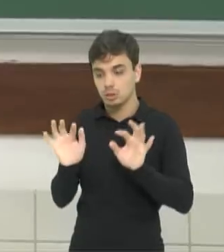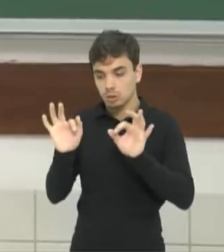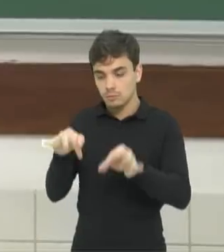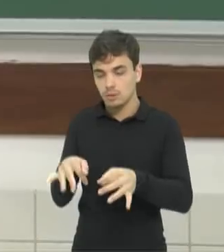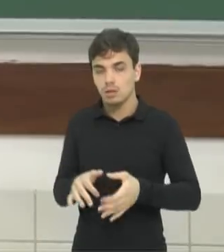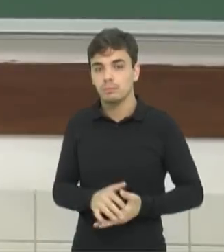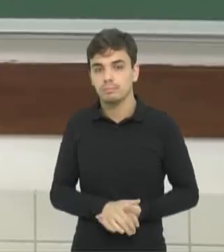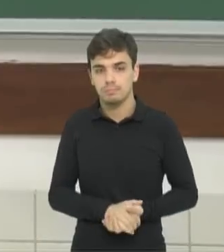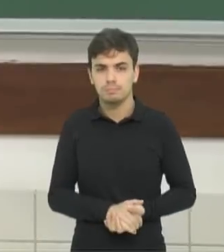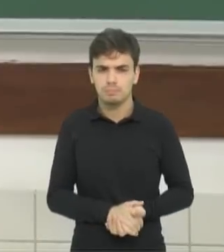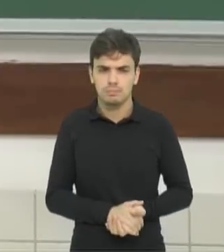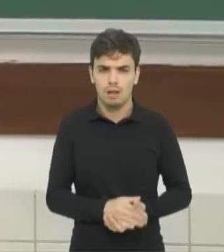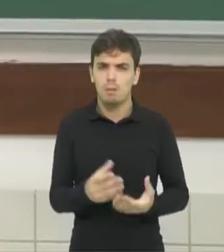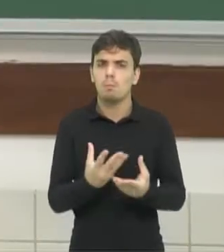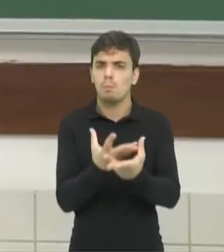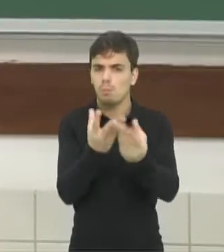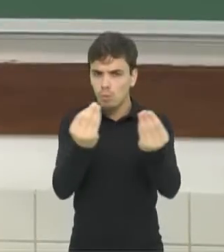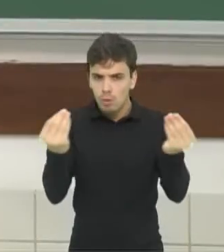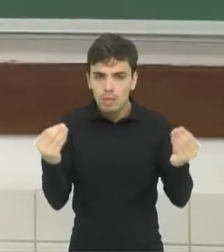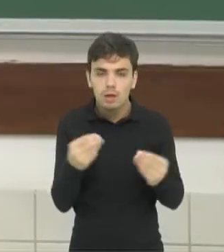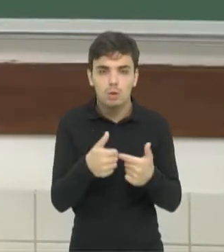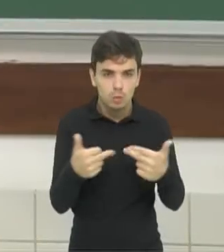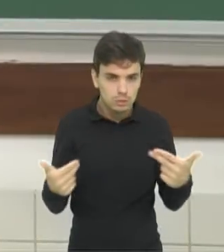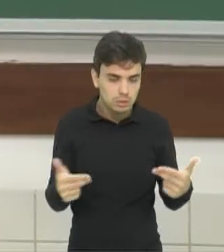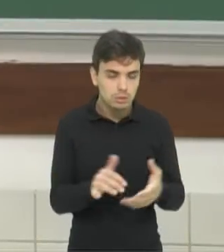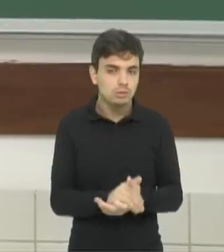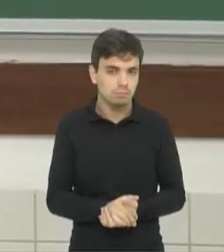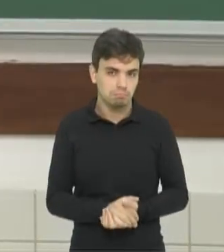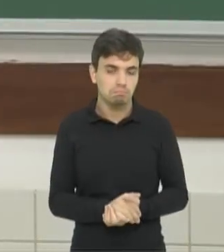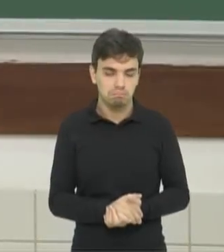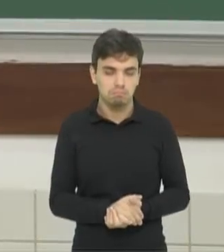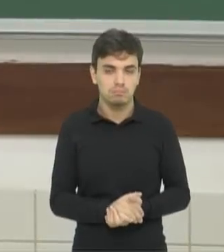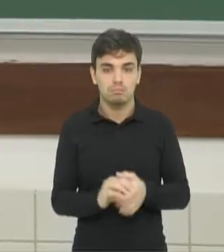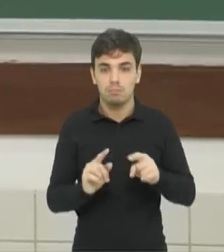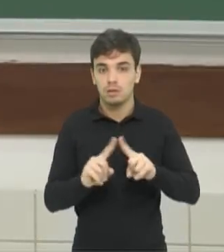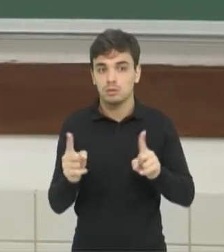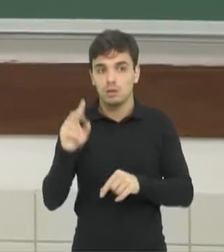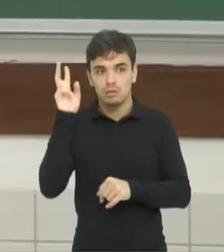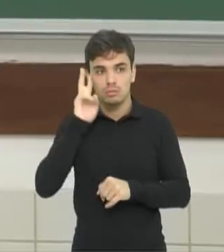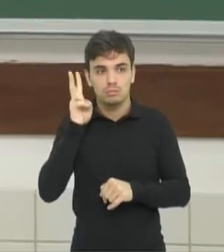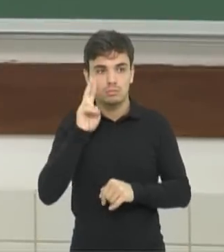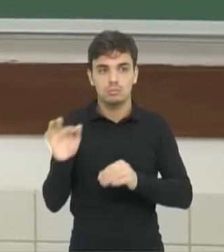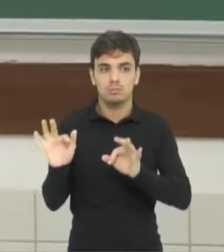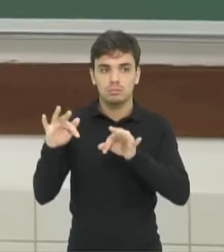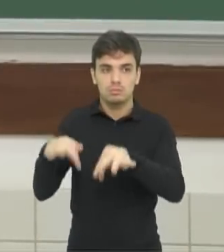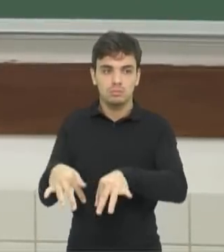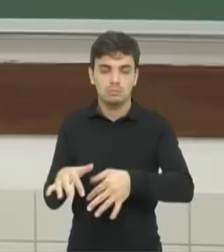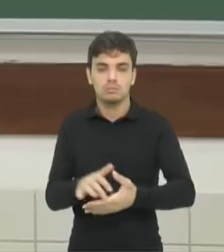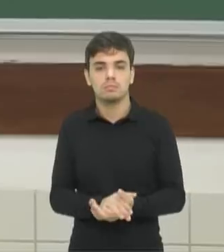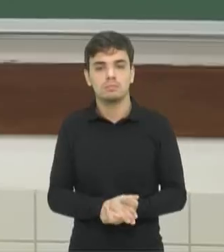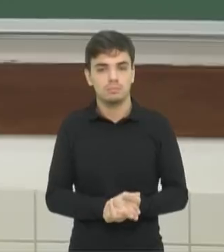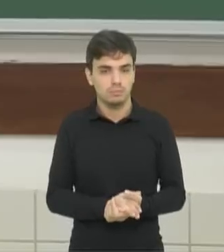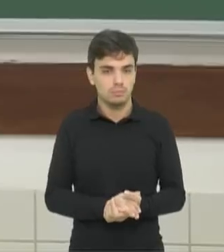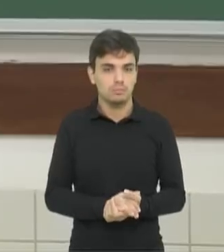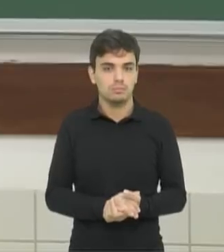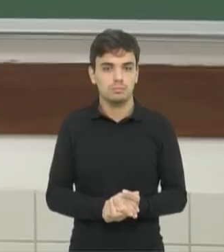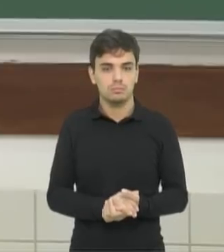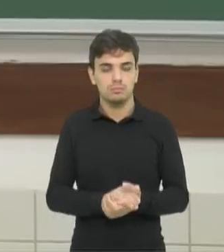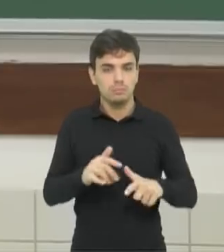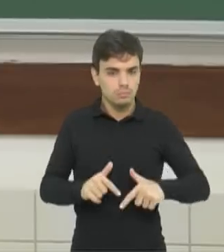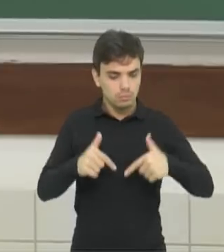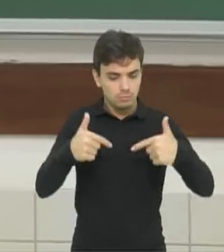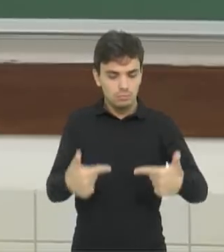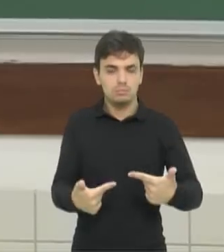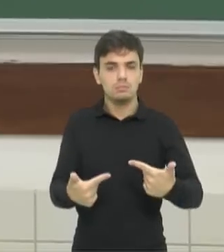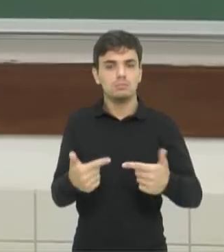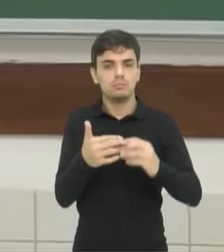final. É bastante coisa, eu sei. Mas, gente, lembrem-se, principalmente essa parte final aqui, tá? Então, essa atitude